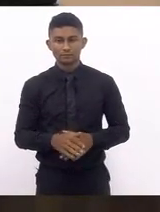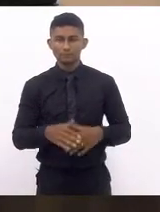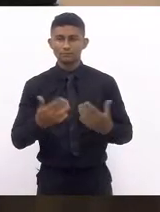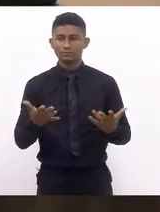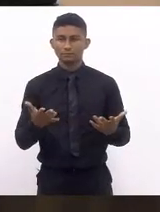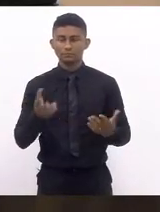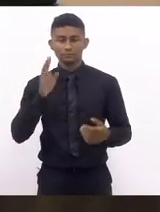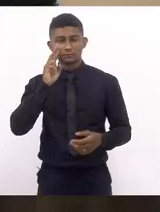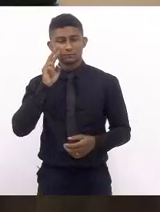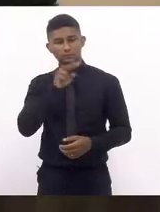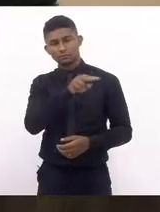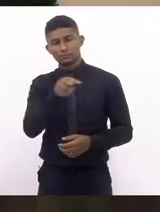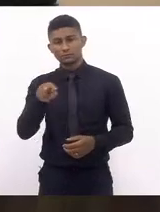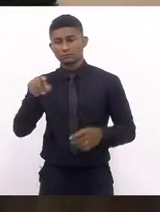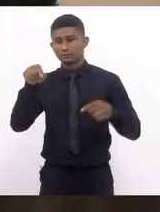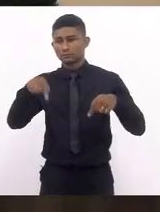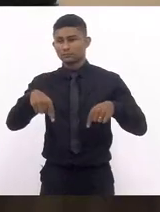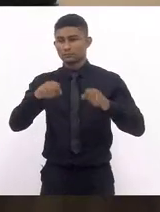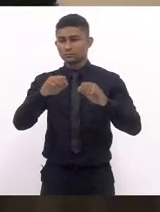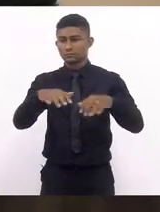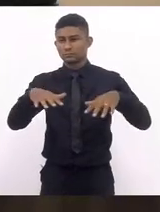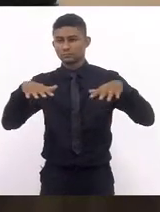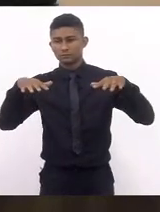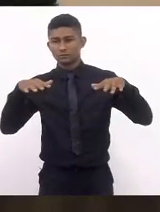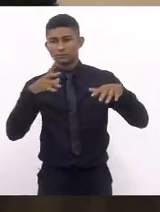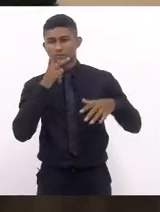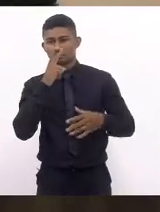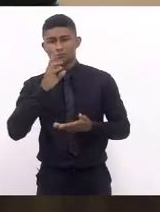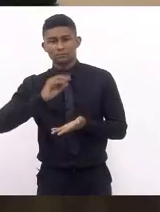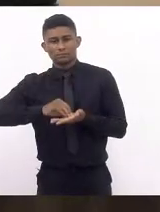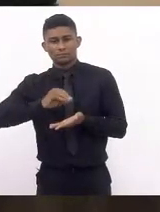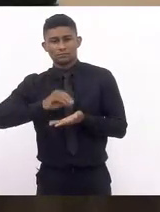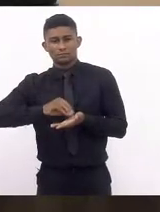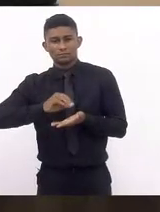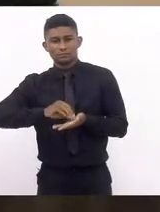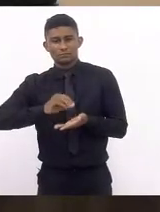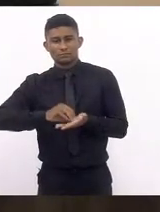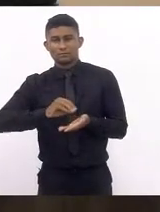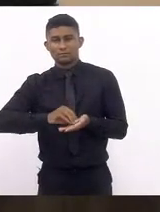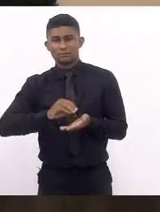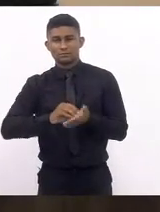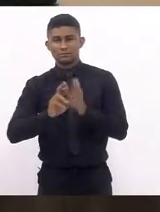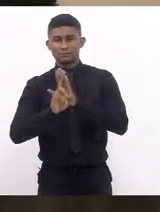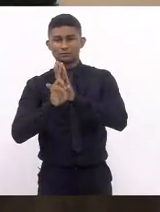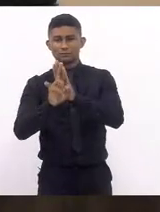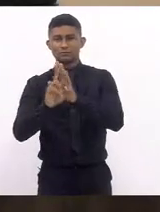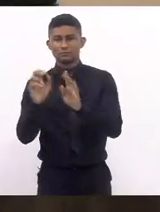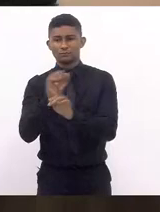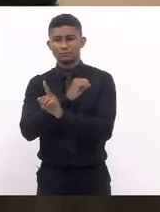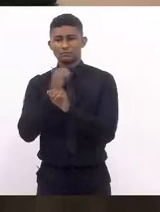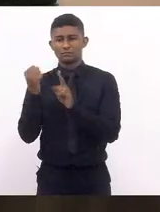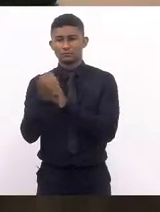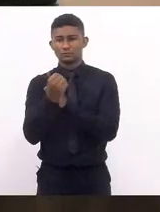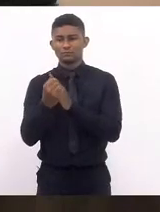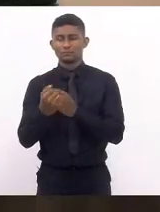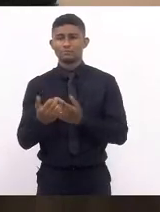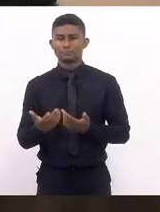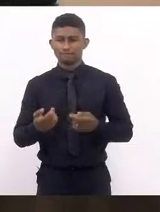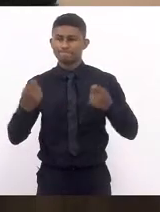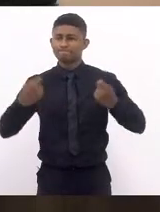a gente olha para o plenário né não existe essa representatividade andas a sociedade tem que ser